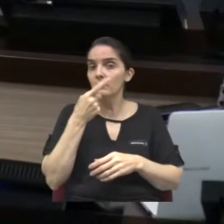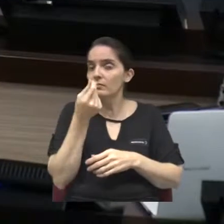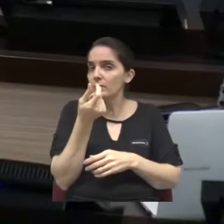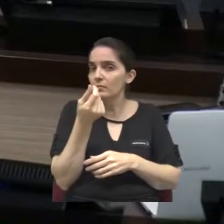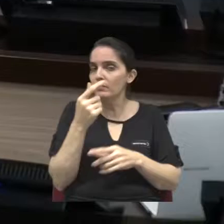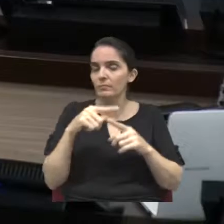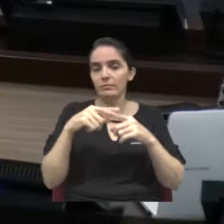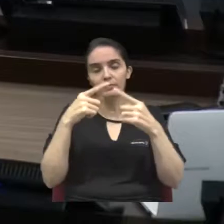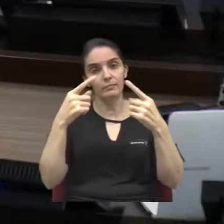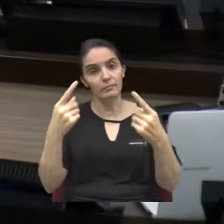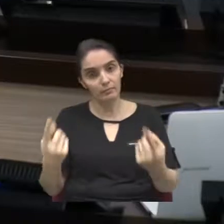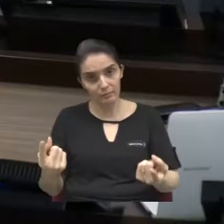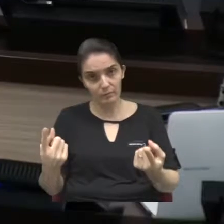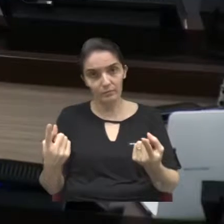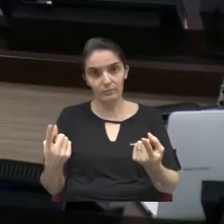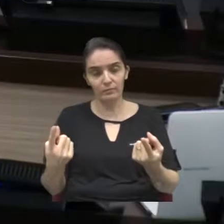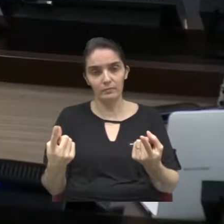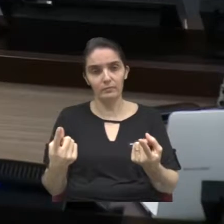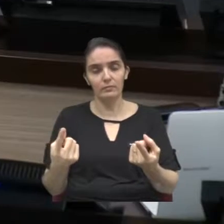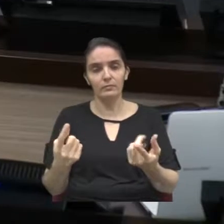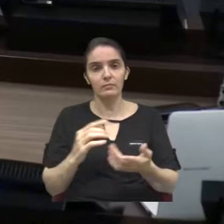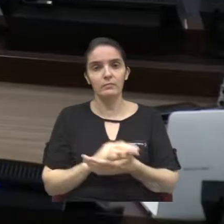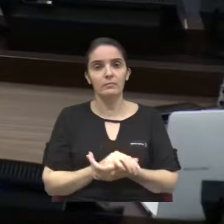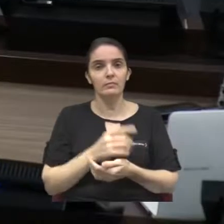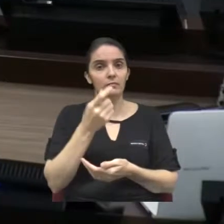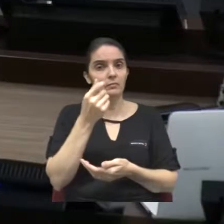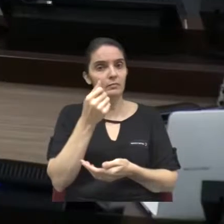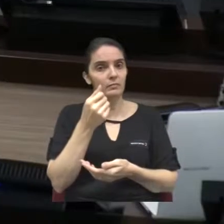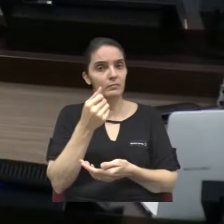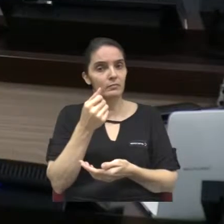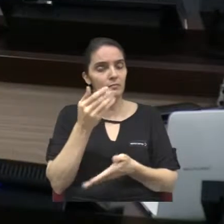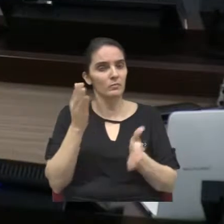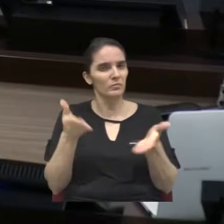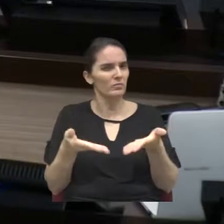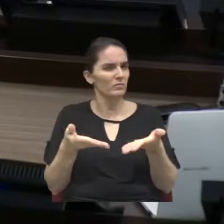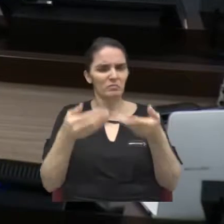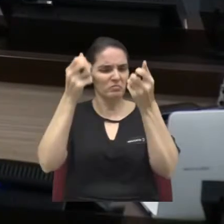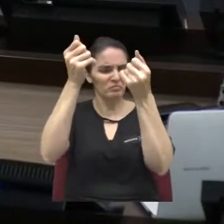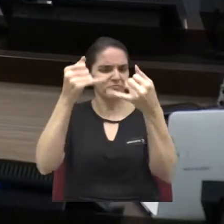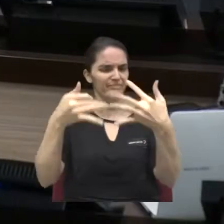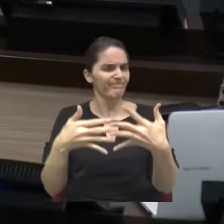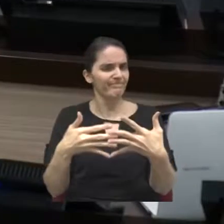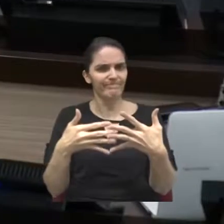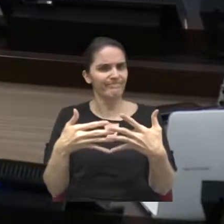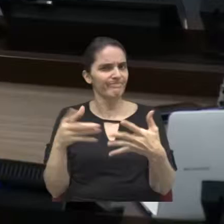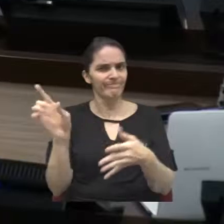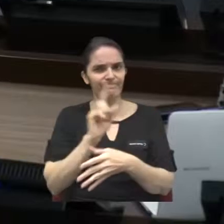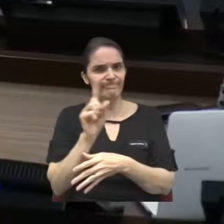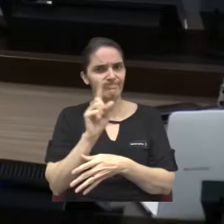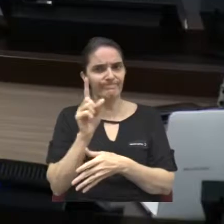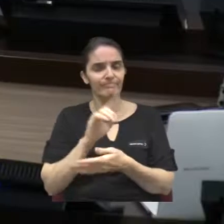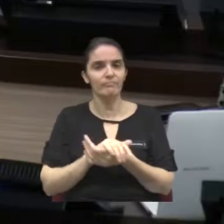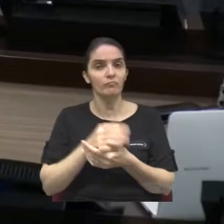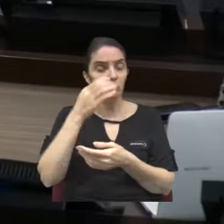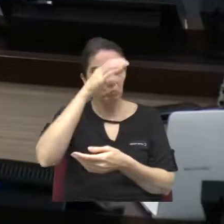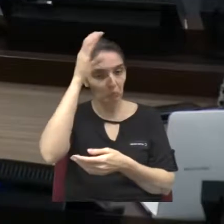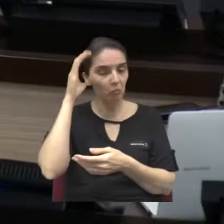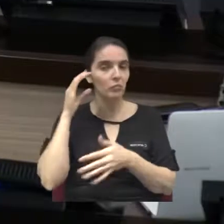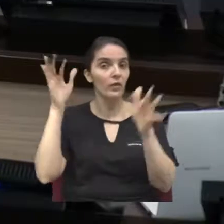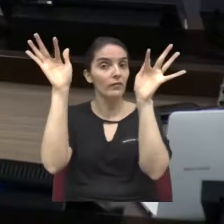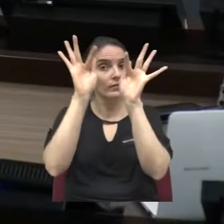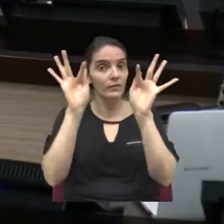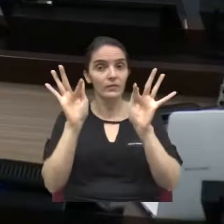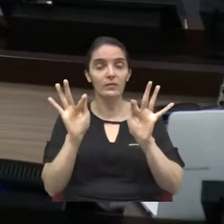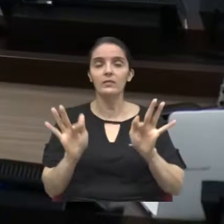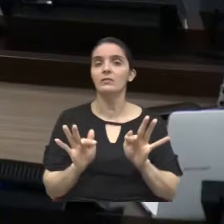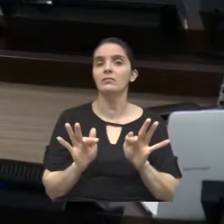finanças, até hoje, não estão bem explicadas no meu ponto de vista. Aliás, eu fico feliz que uma das